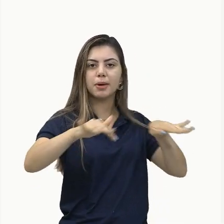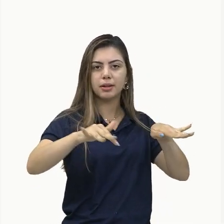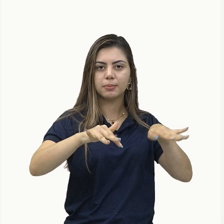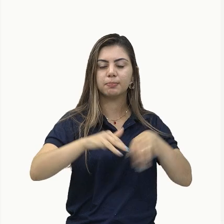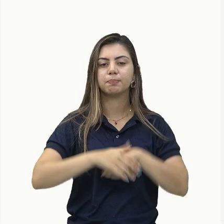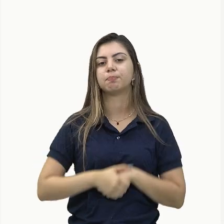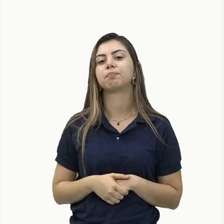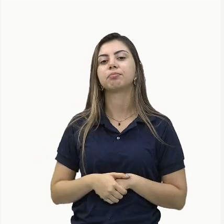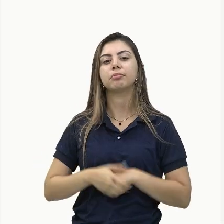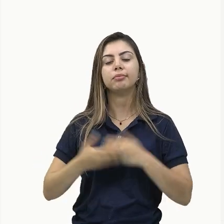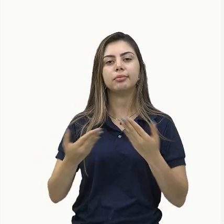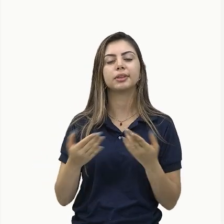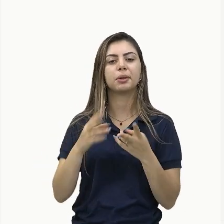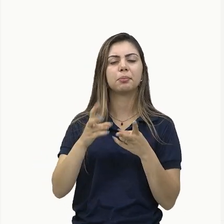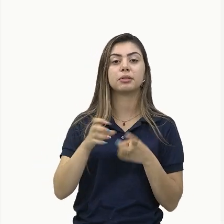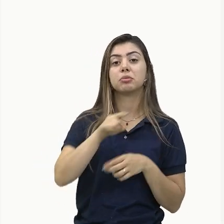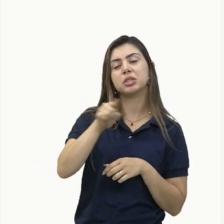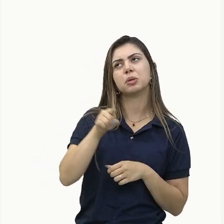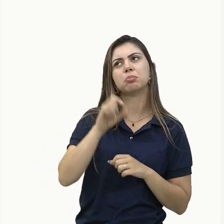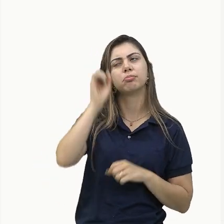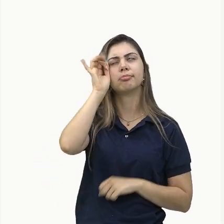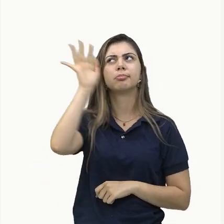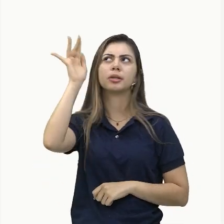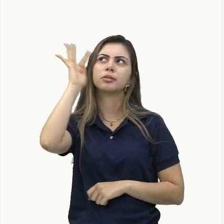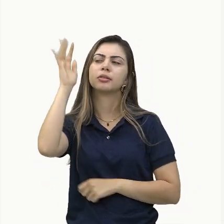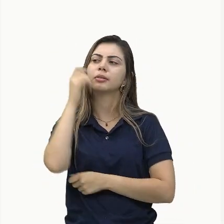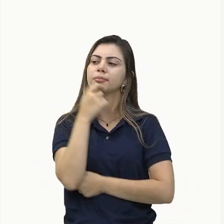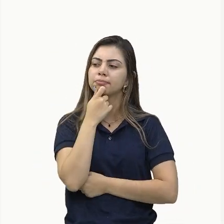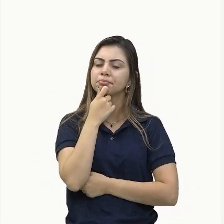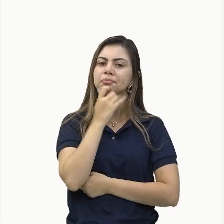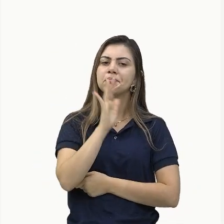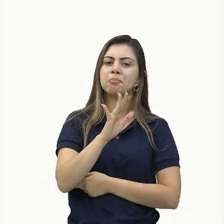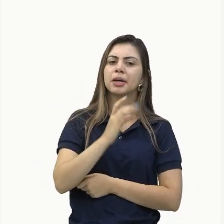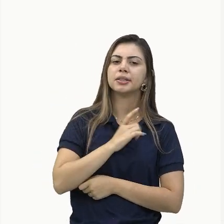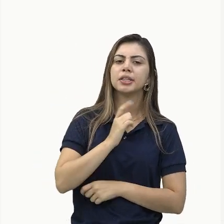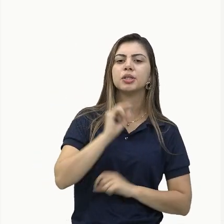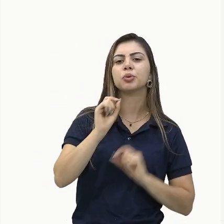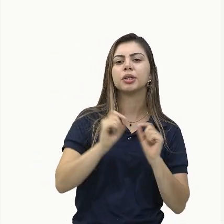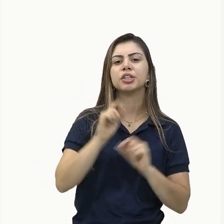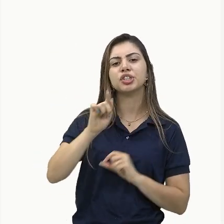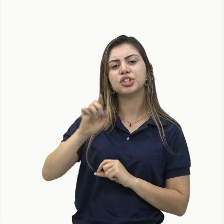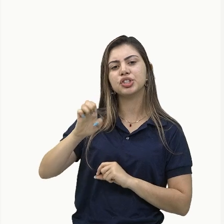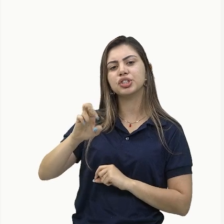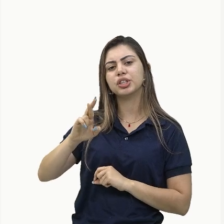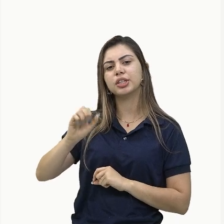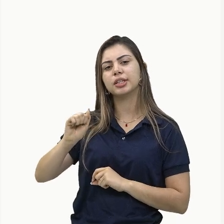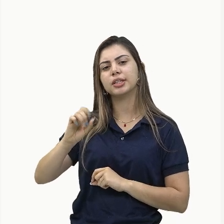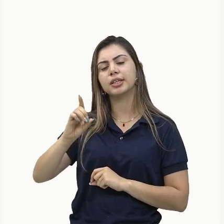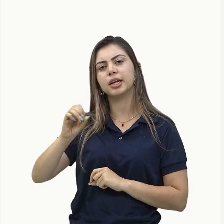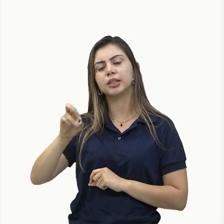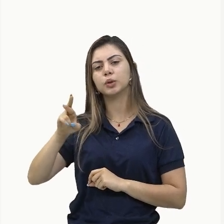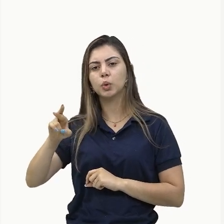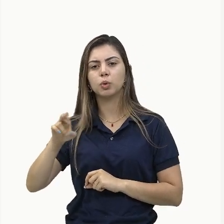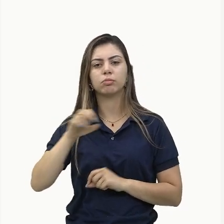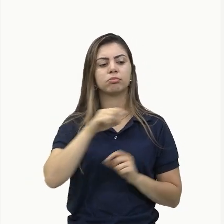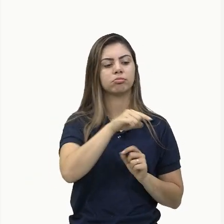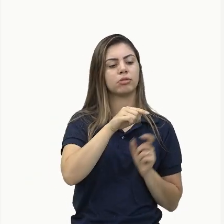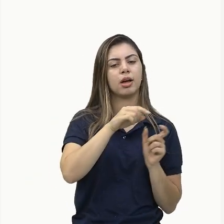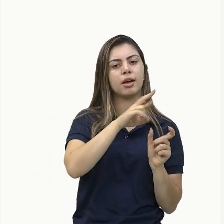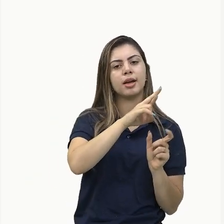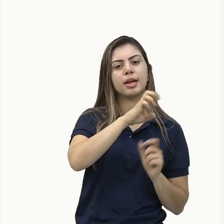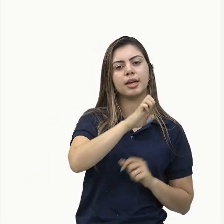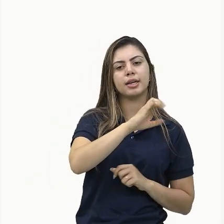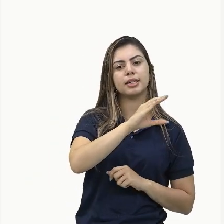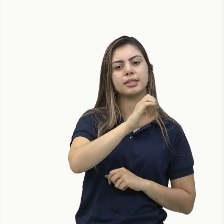vejam, aí você pode estar se perguntando, e a diferença de um gerador para um receptor? Percebam aí que